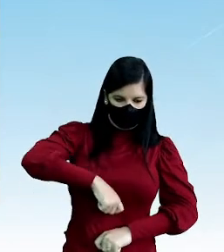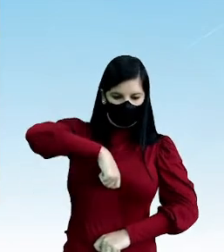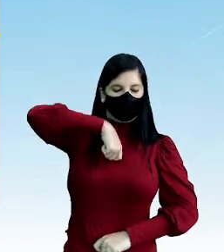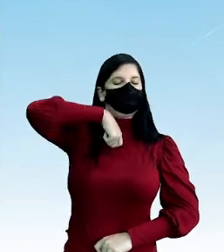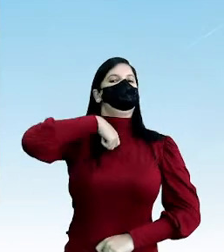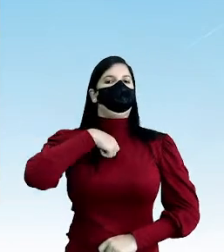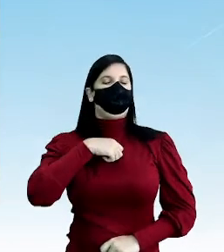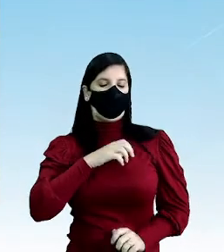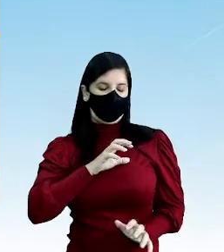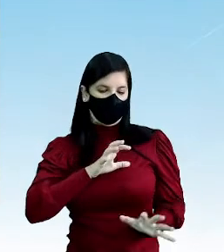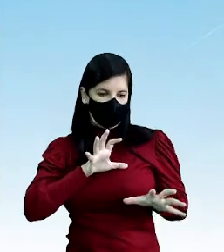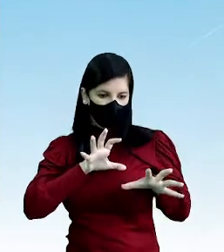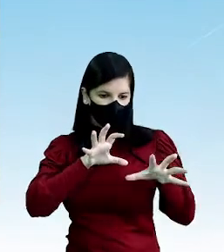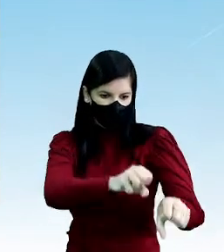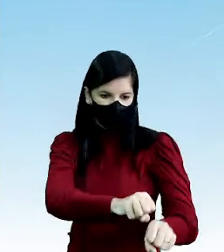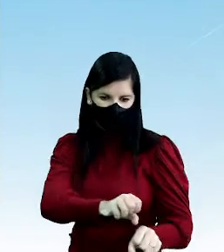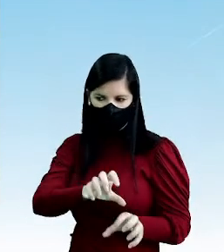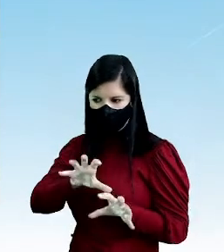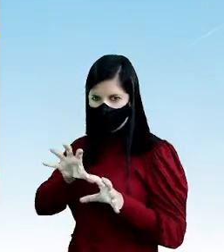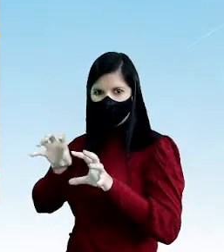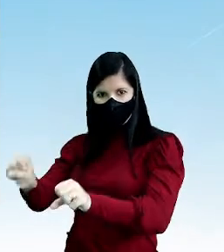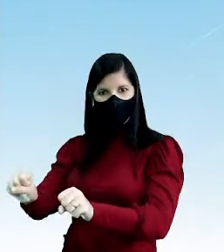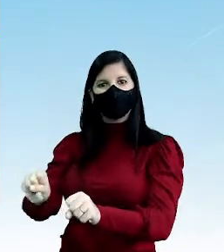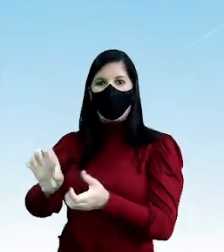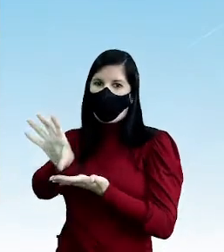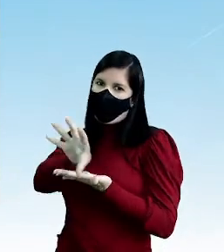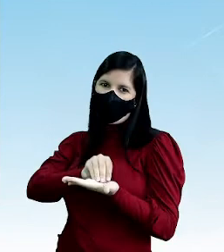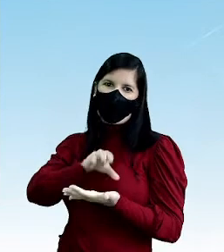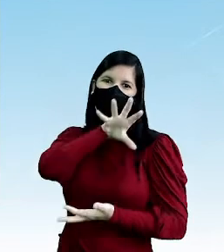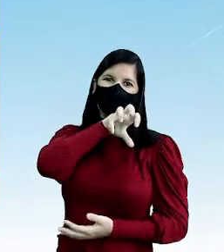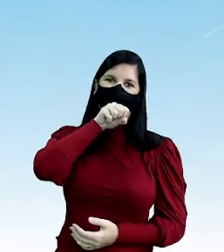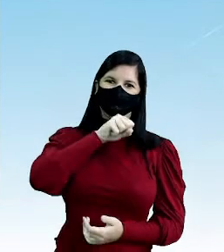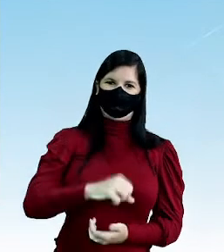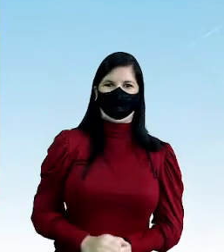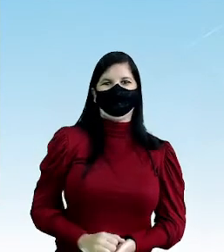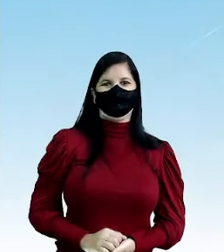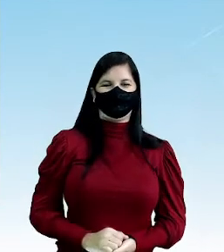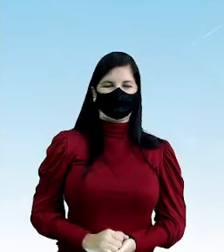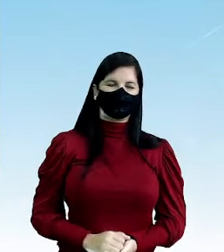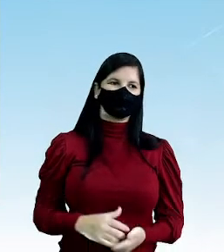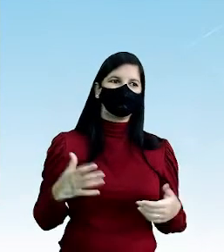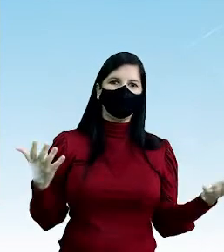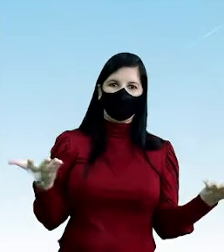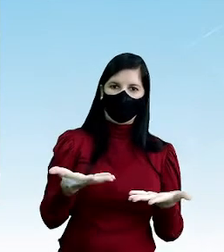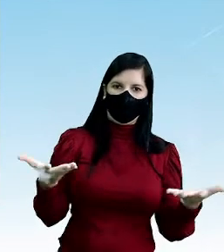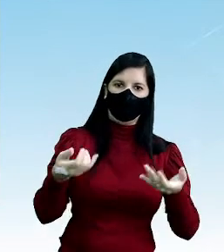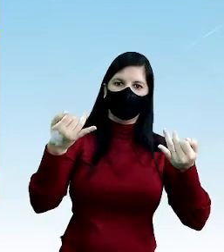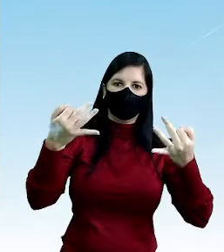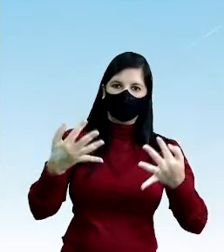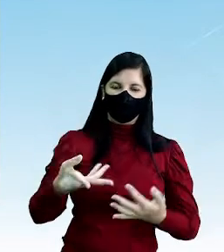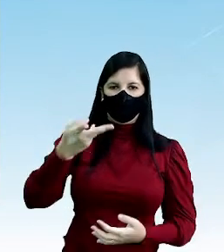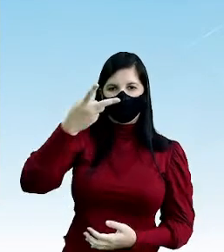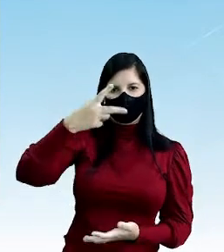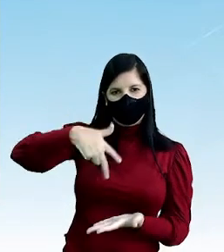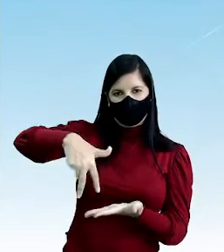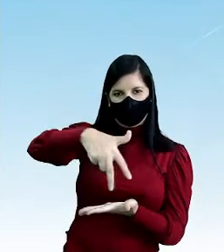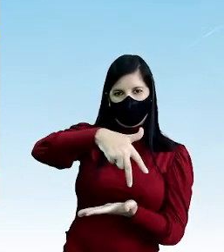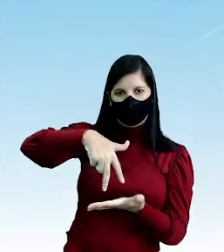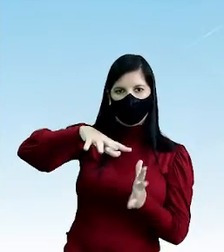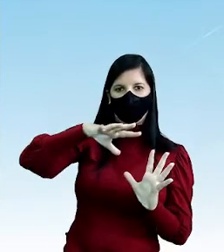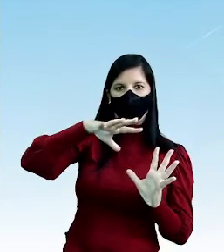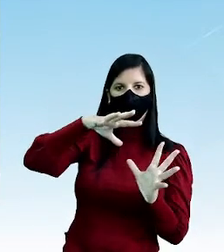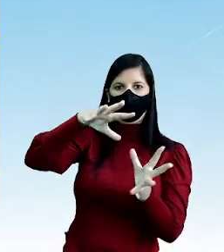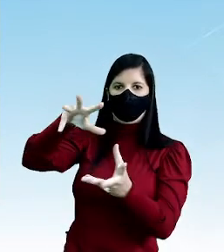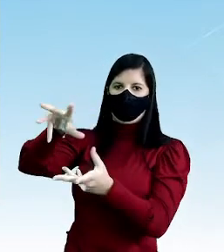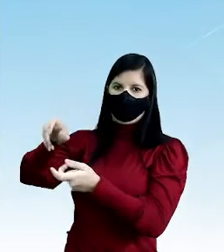primeiras coreografias que acredita-se que tenha sido aí, começado aí. Agora a gente vai ver um pouquinho de danças pelo mundo, né? Então,